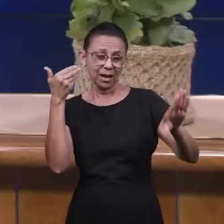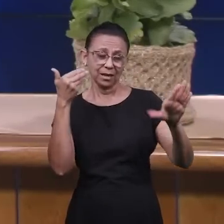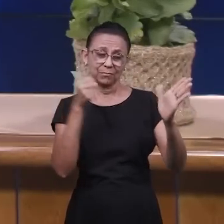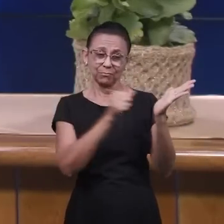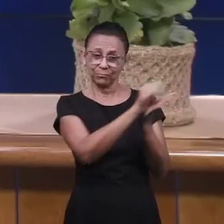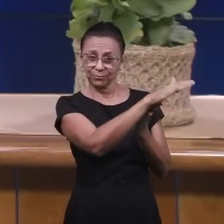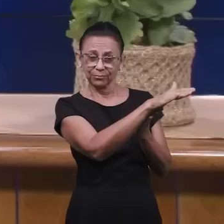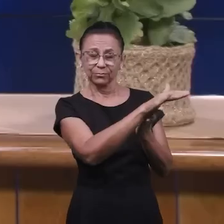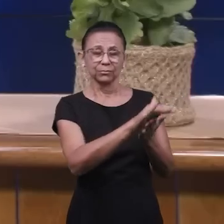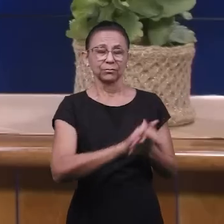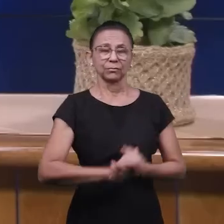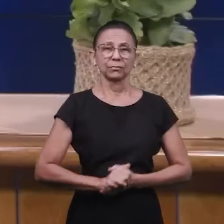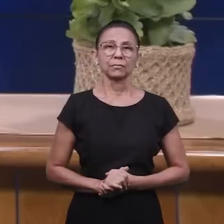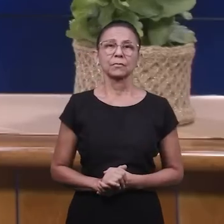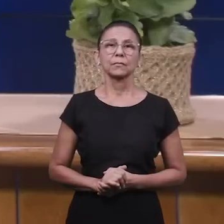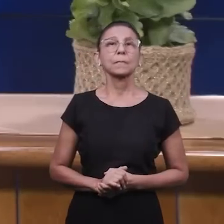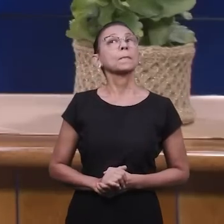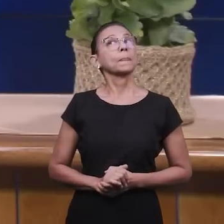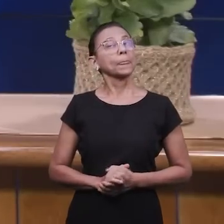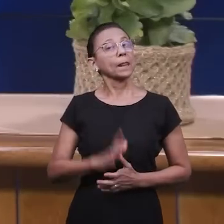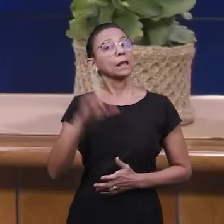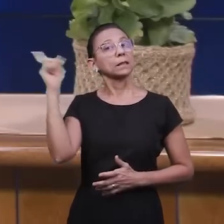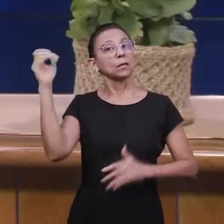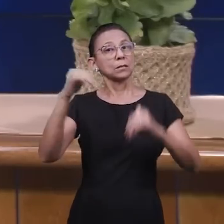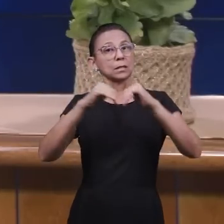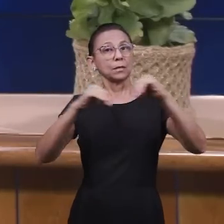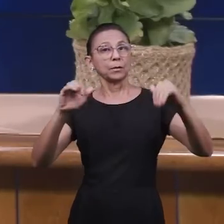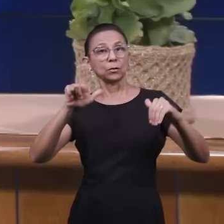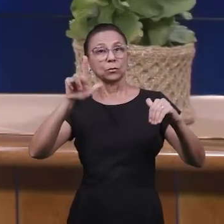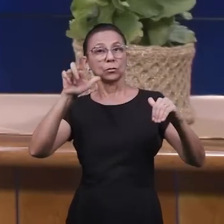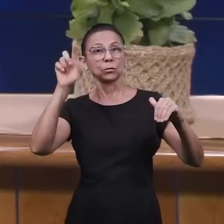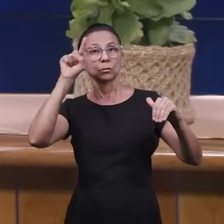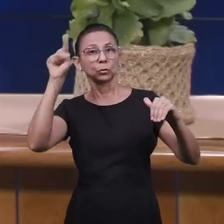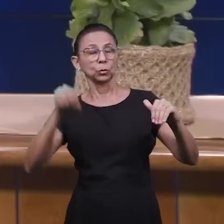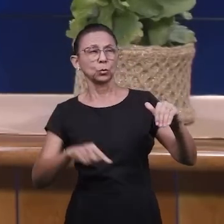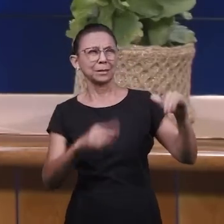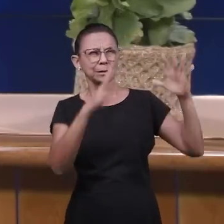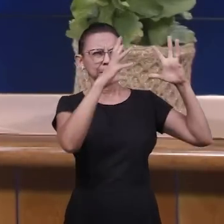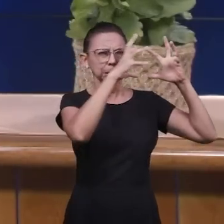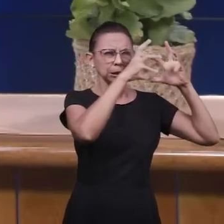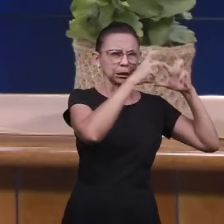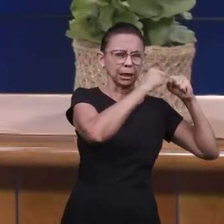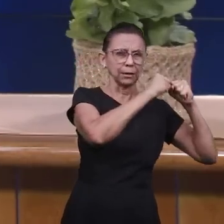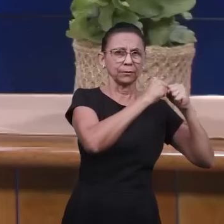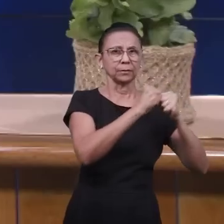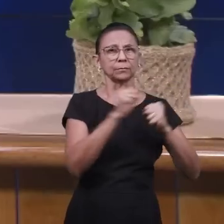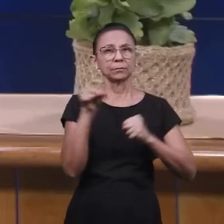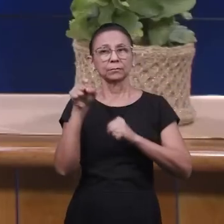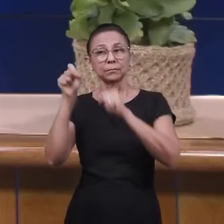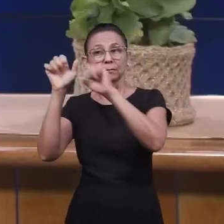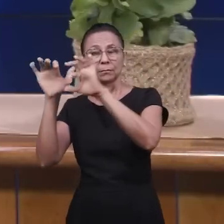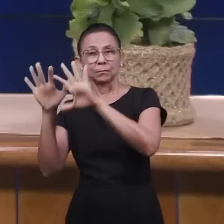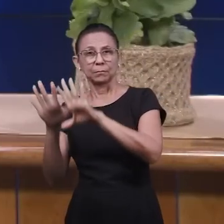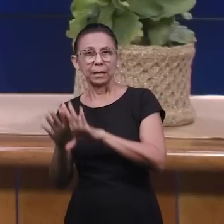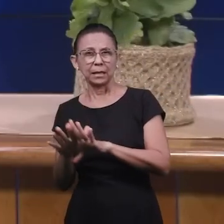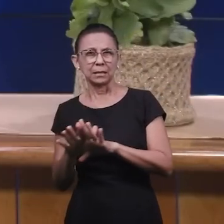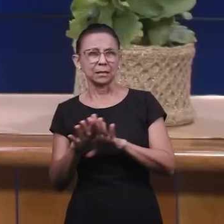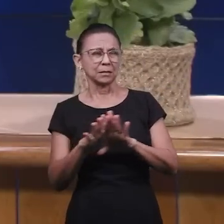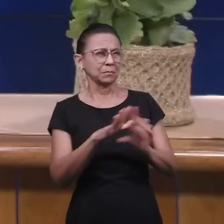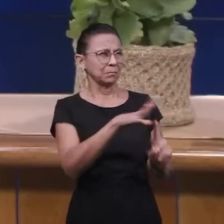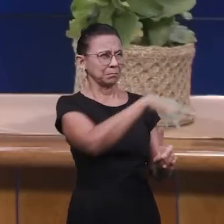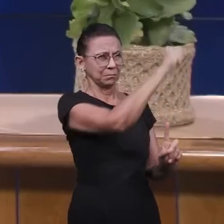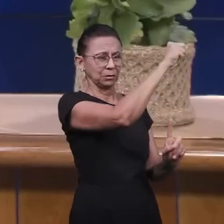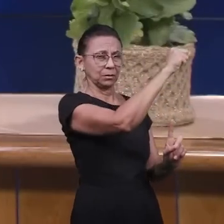Os argumentos teóricos da religião, né? Quem vem a mim, de maneira nenhuma lançarei fora, né?